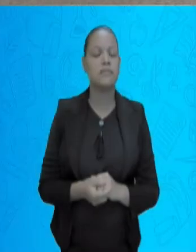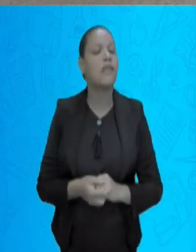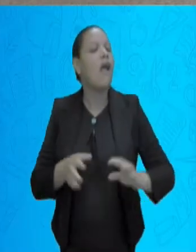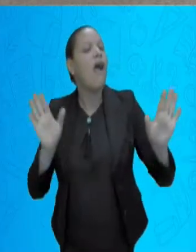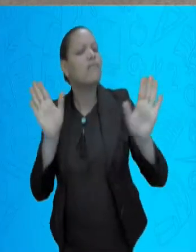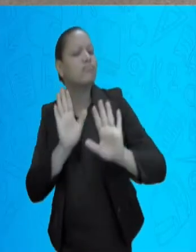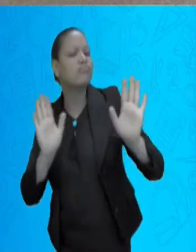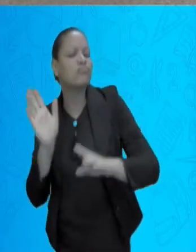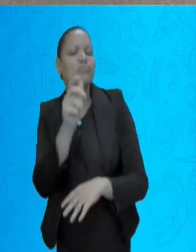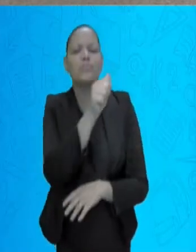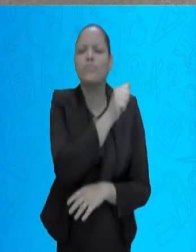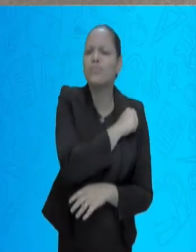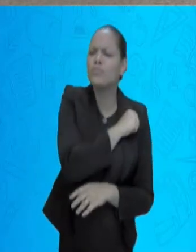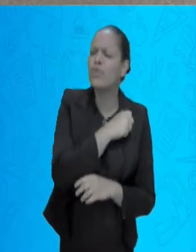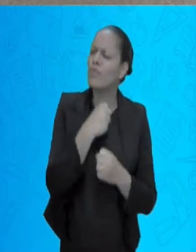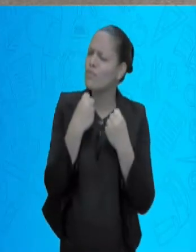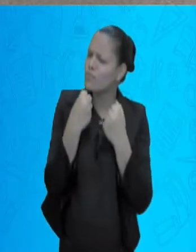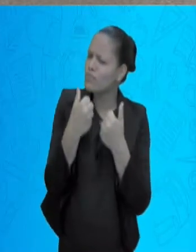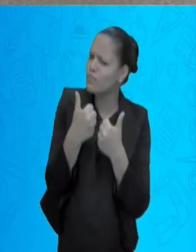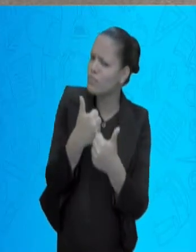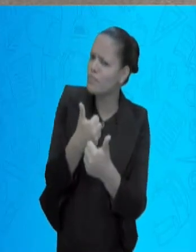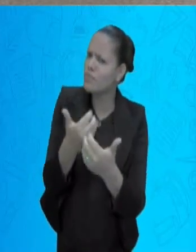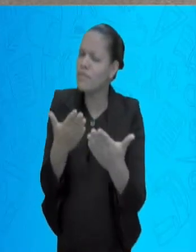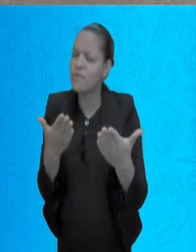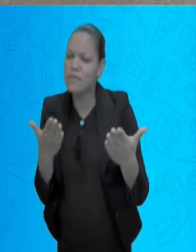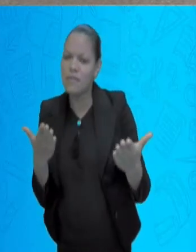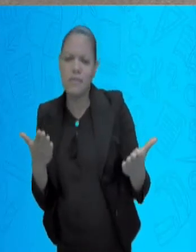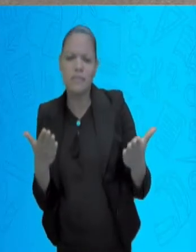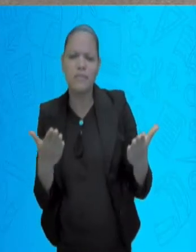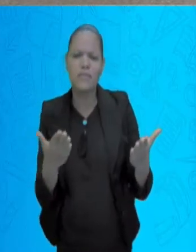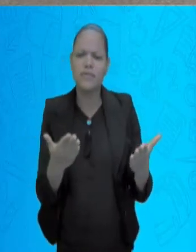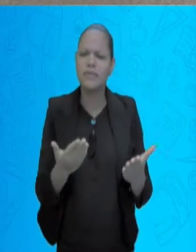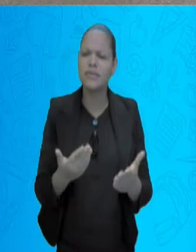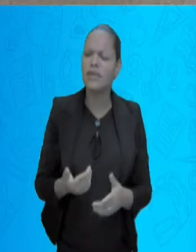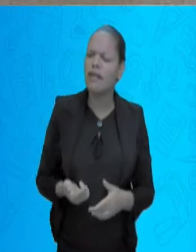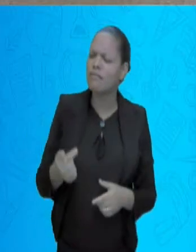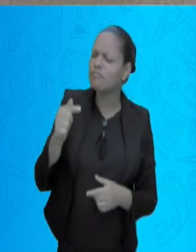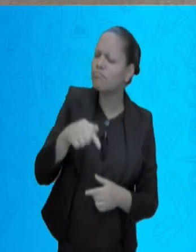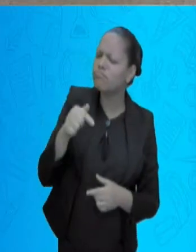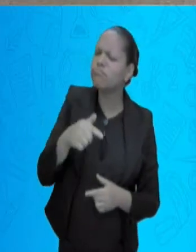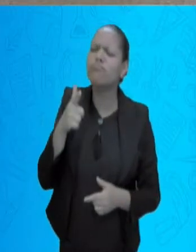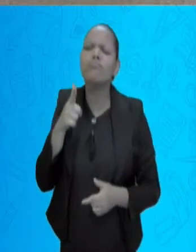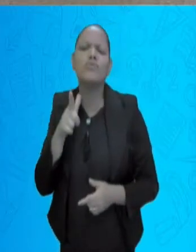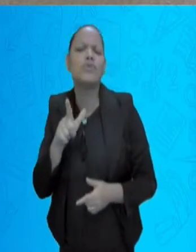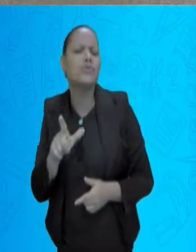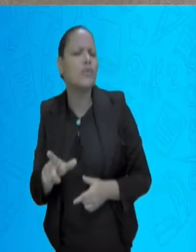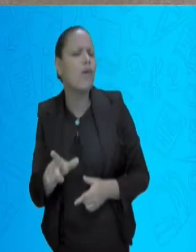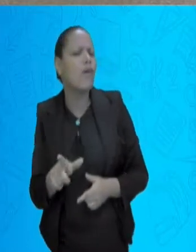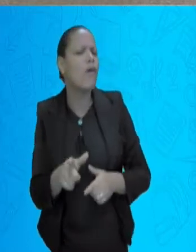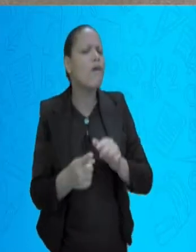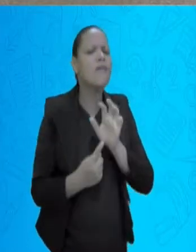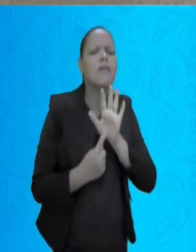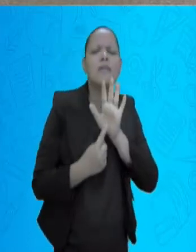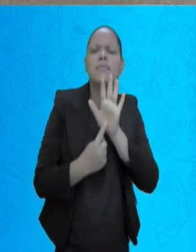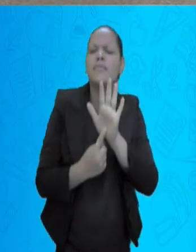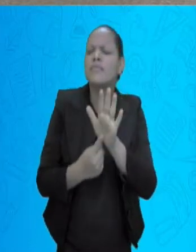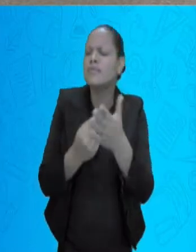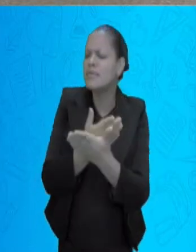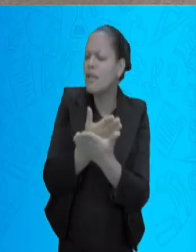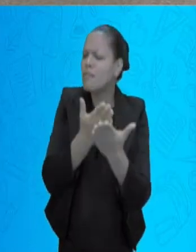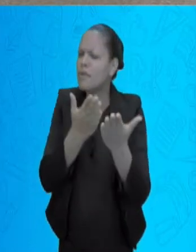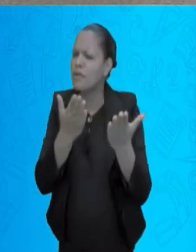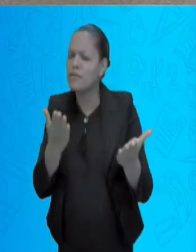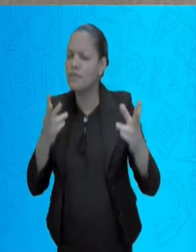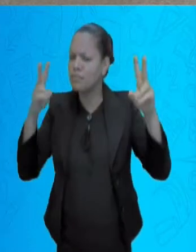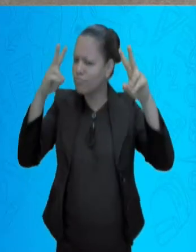Olá, estudantes! Olá, família! Estou aqui de novo para nós trabalharmos o conteúdo de